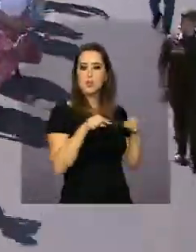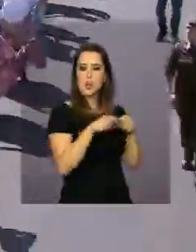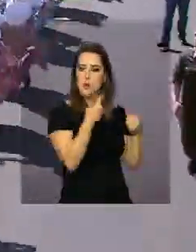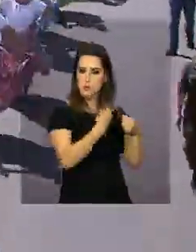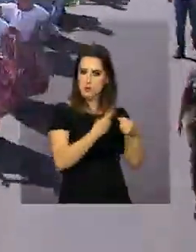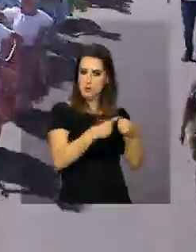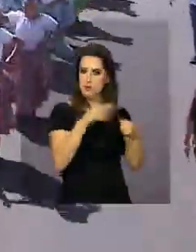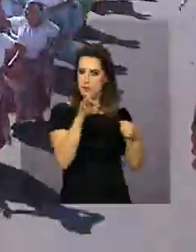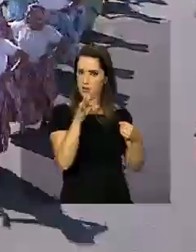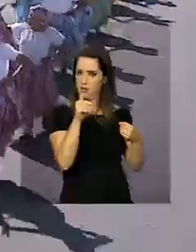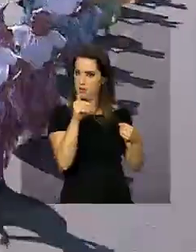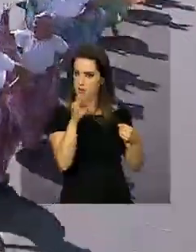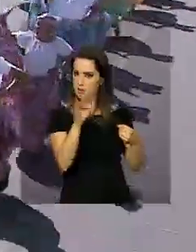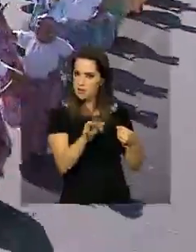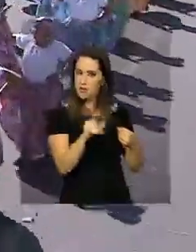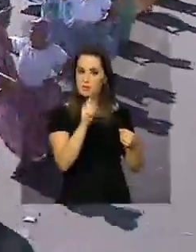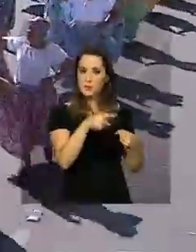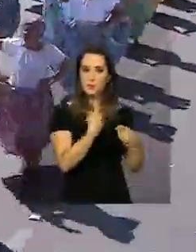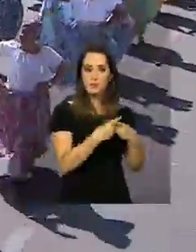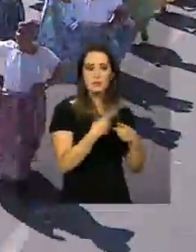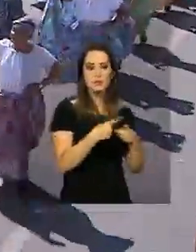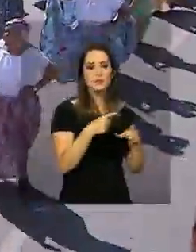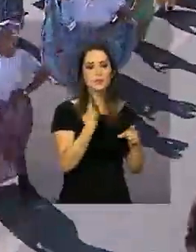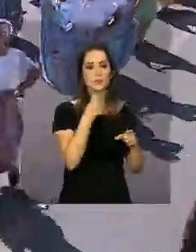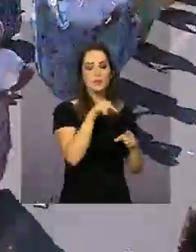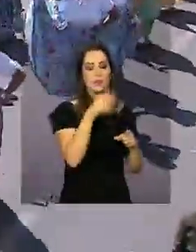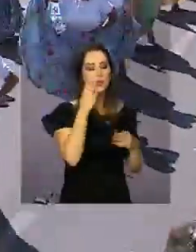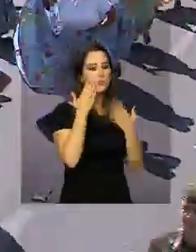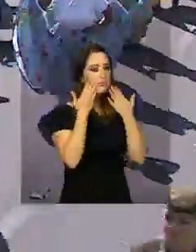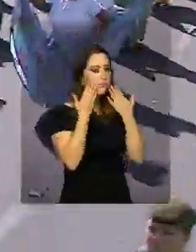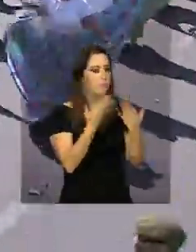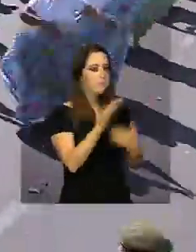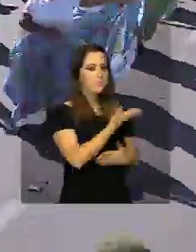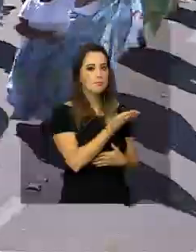passou ali com o Zumbi dos Palmares.